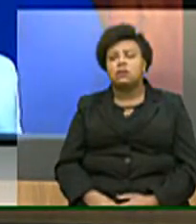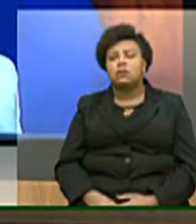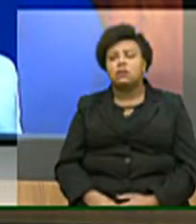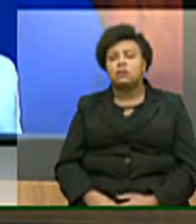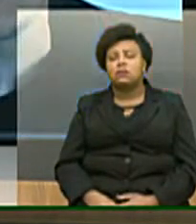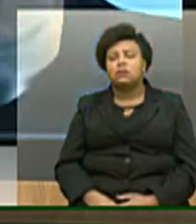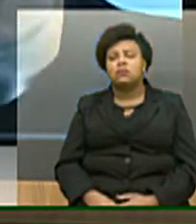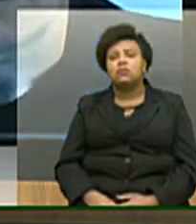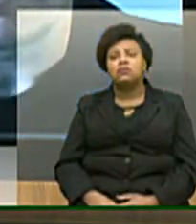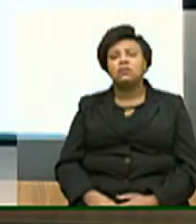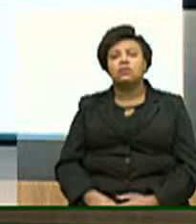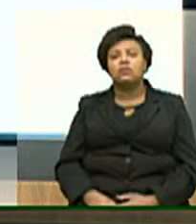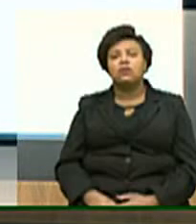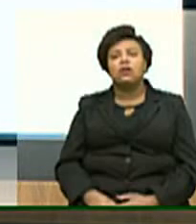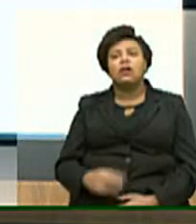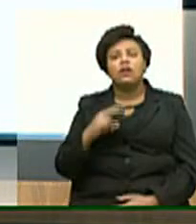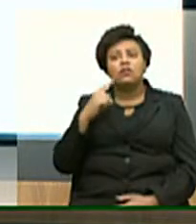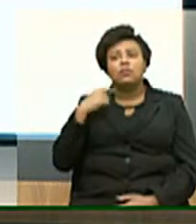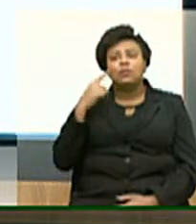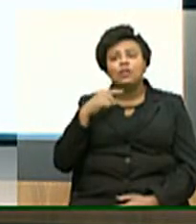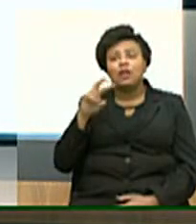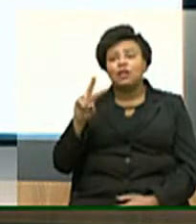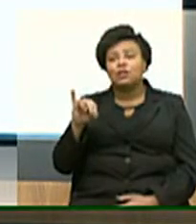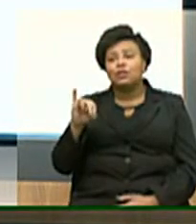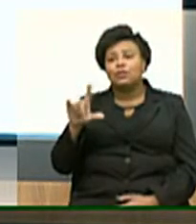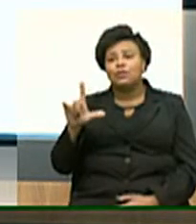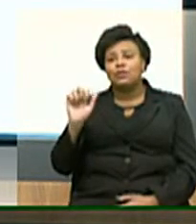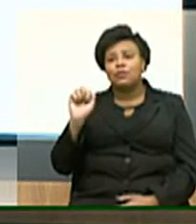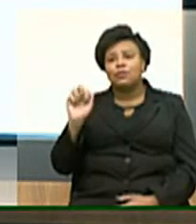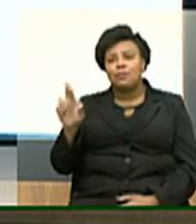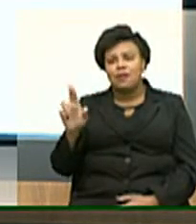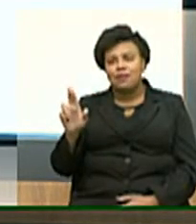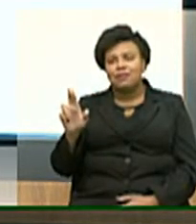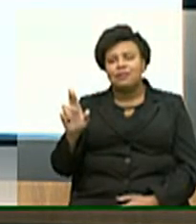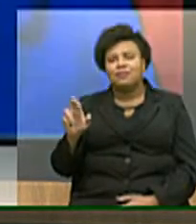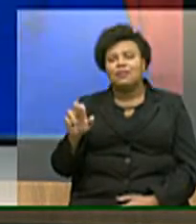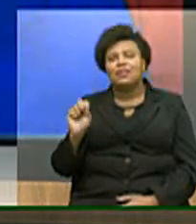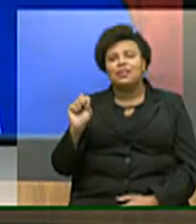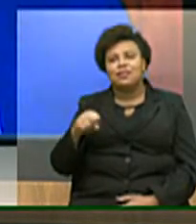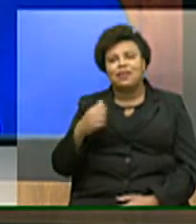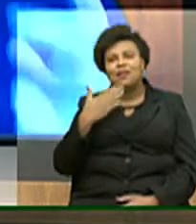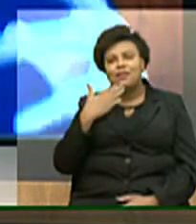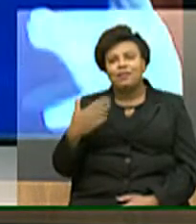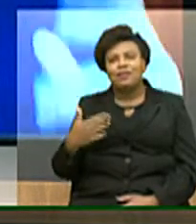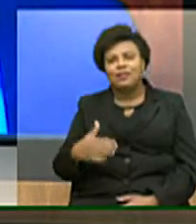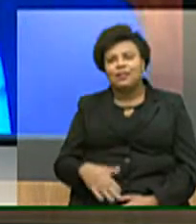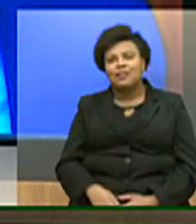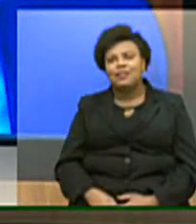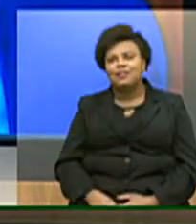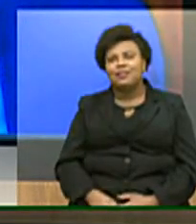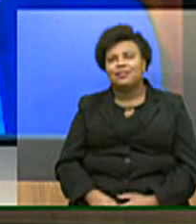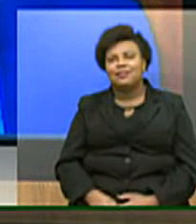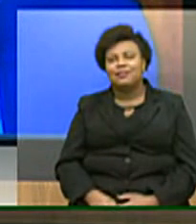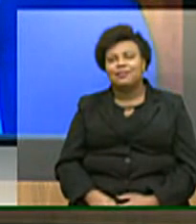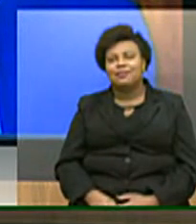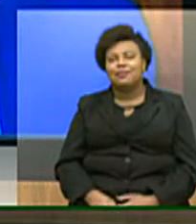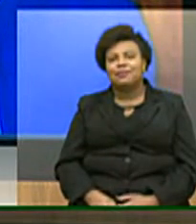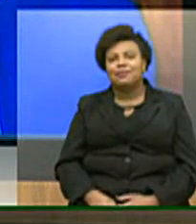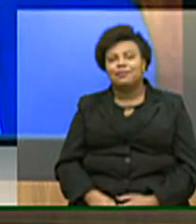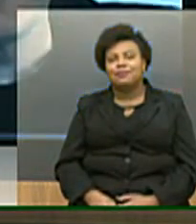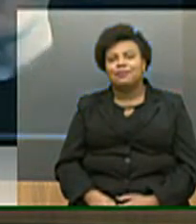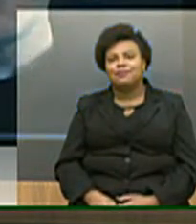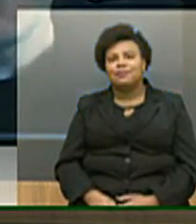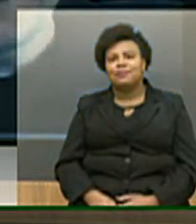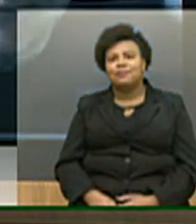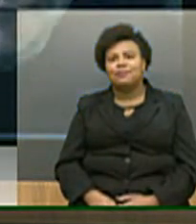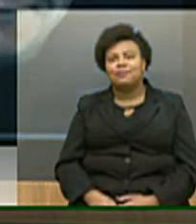Deputado Zanquim. Avilmar Zanquim, desculpa. Desculpa. Favorável, presidente. Desculpa, Gilmar